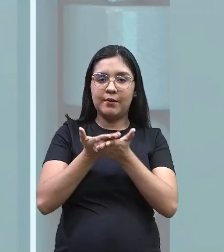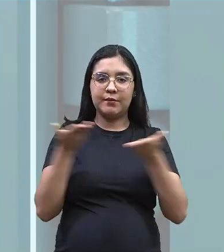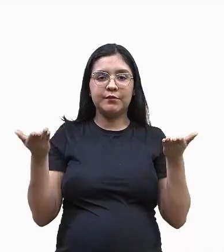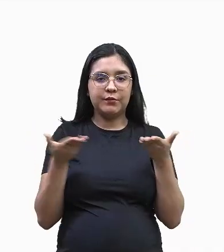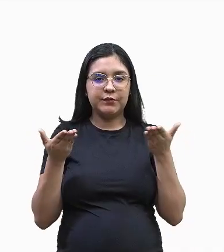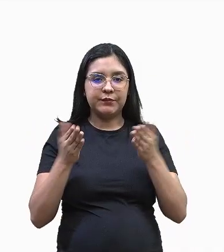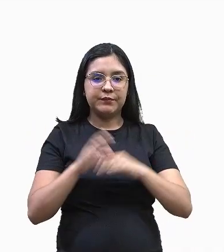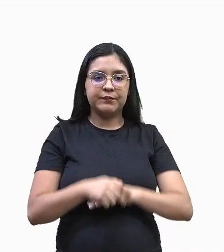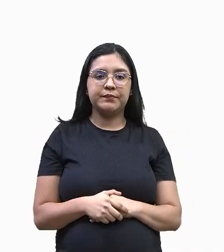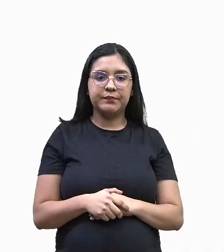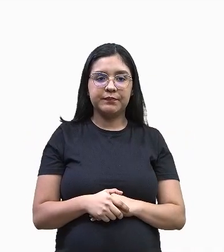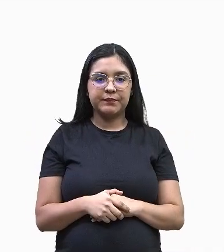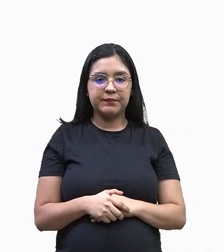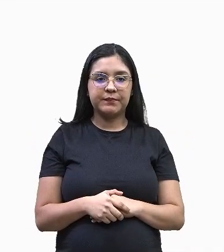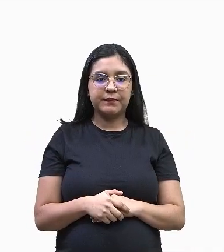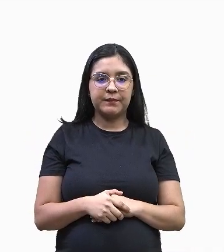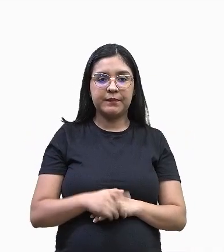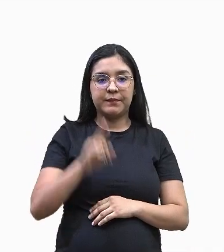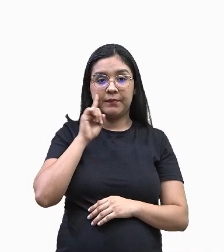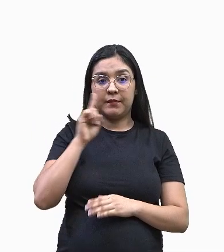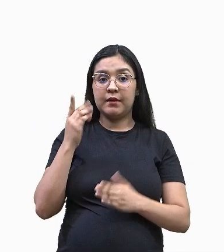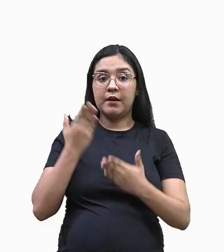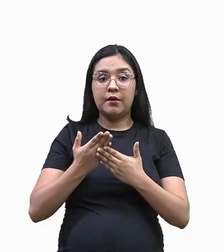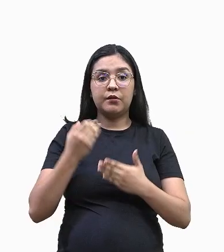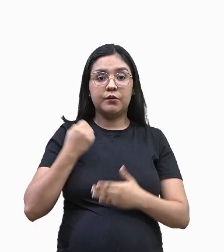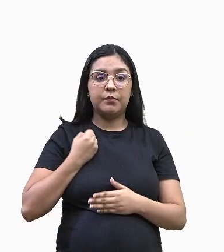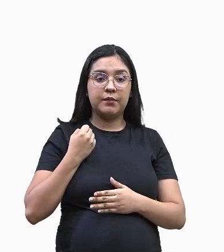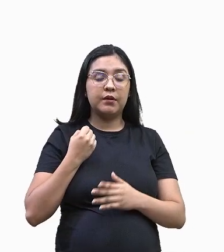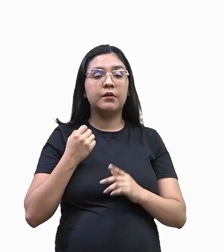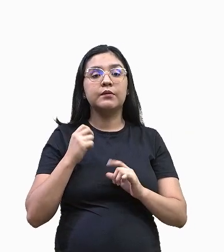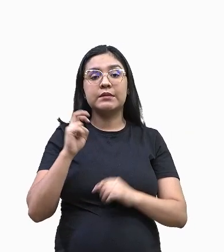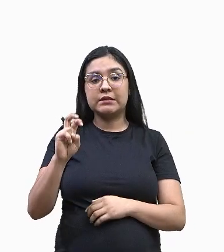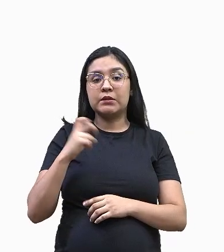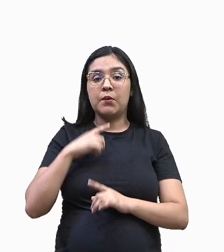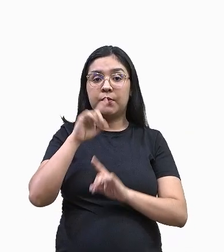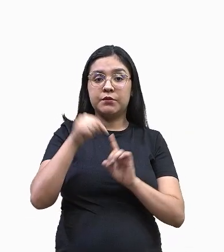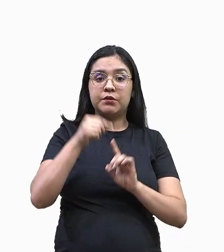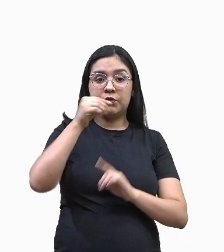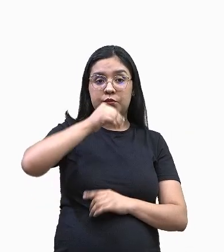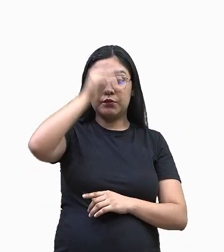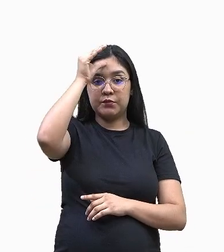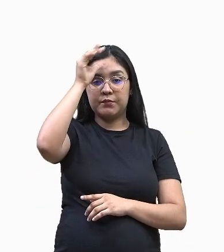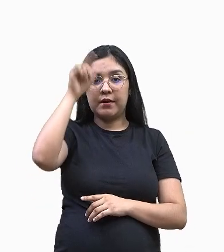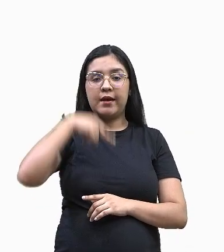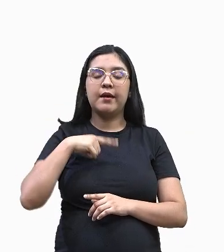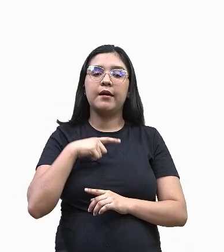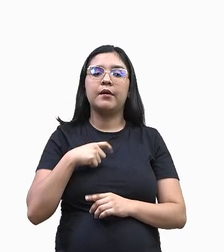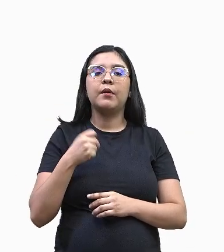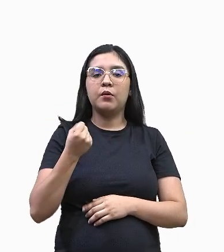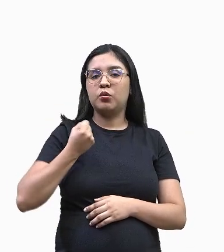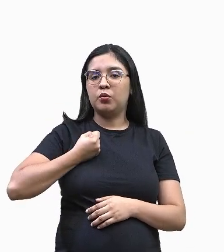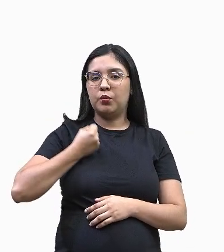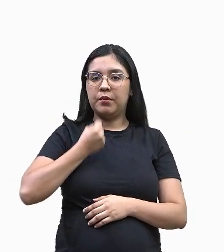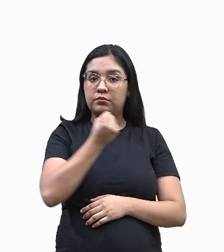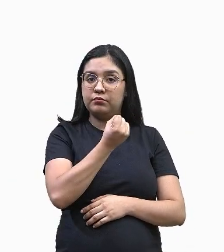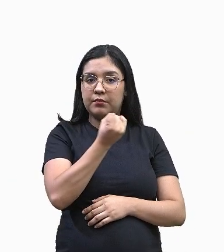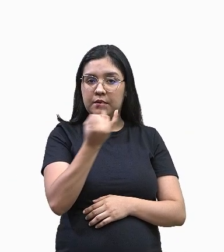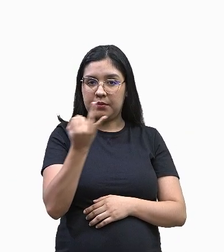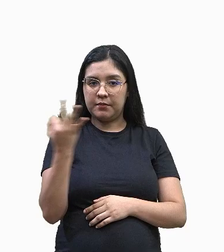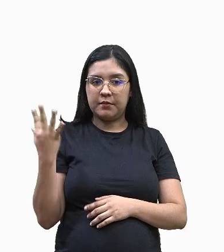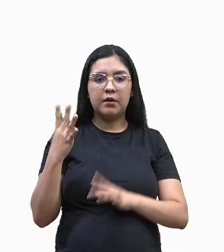hoje. Aula de número 5, objeto de conhecimento, nós temos quantificadores.